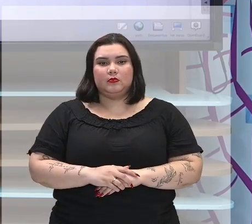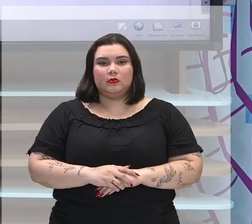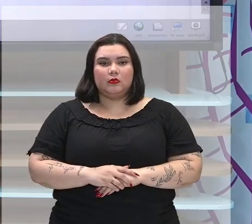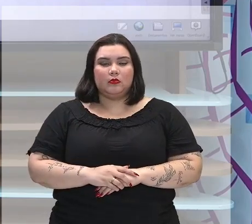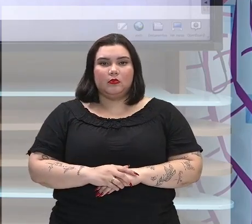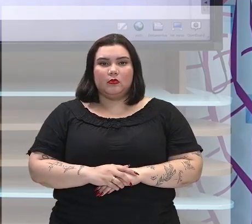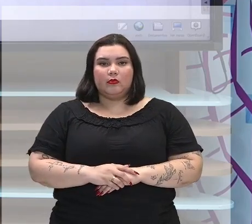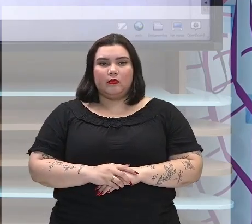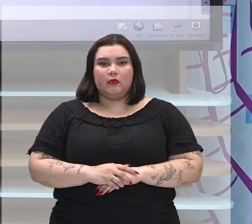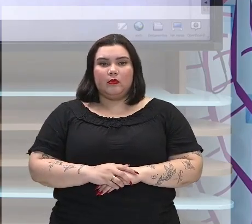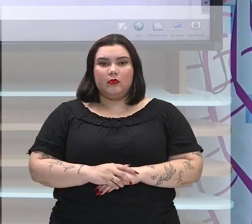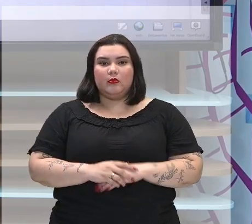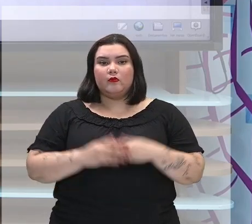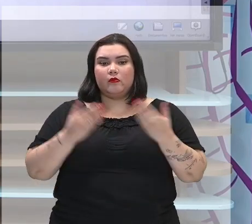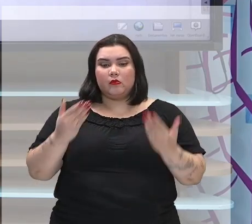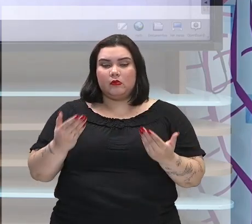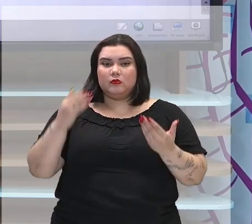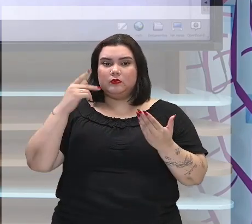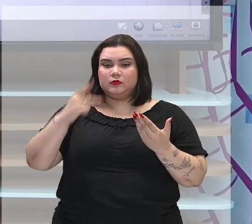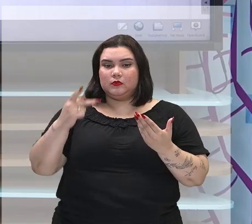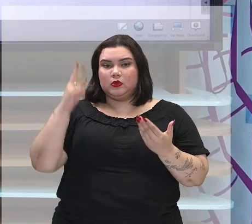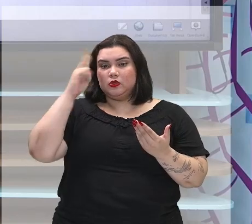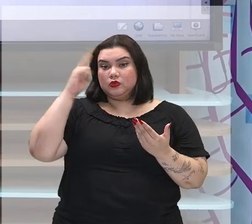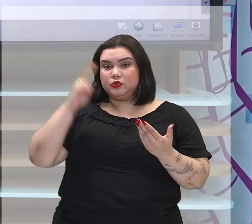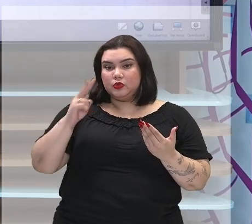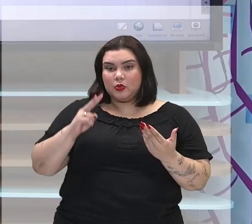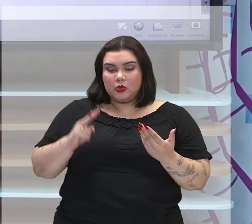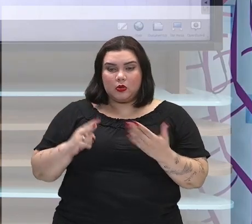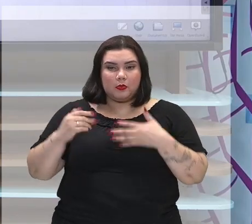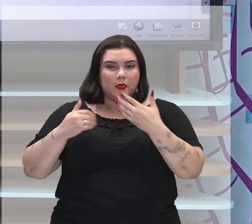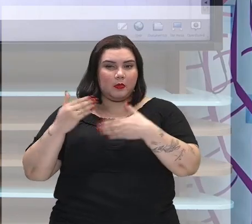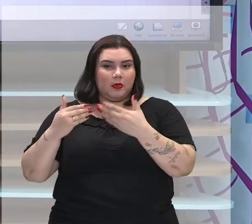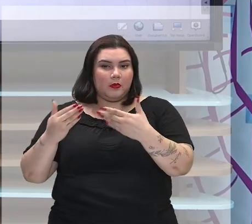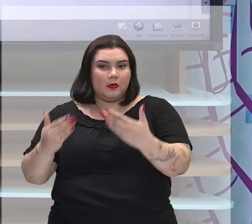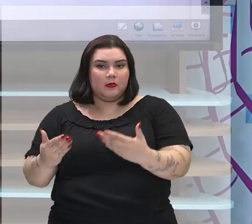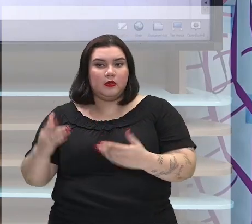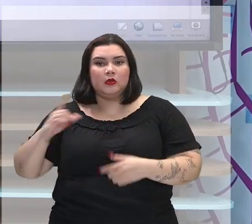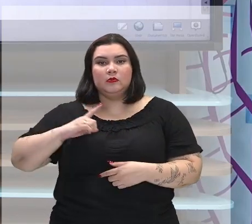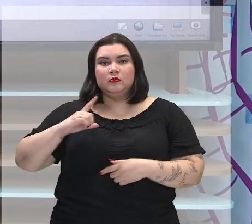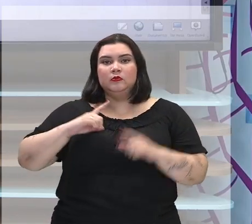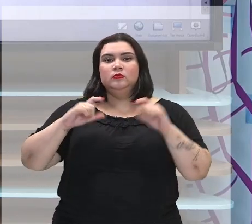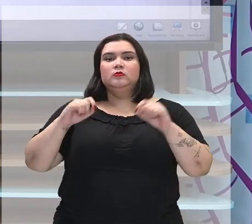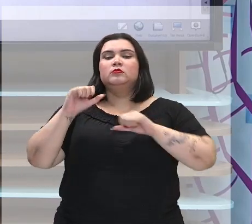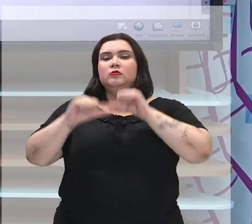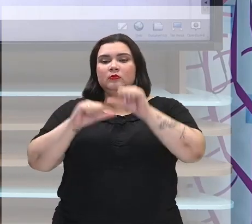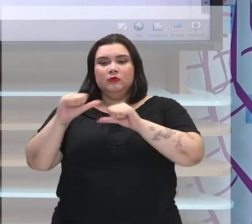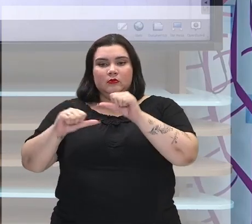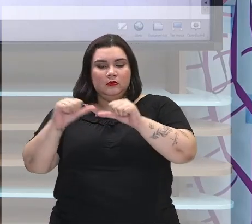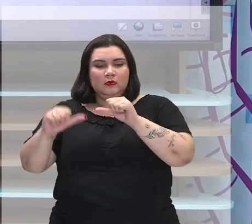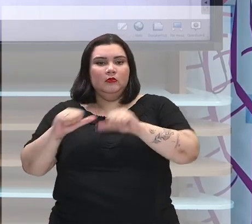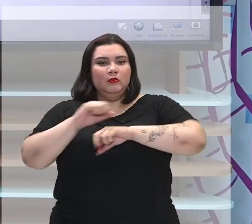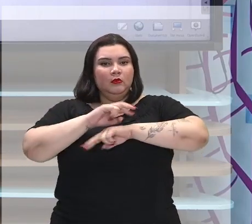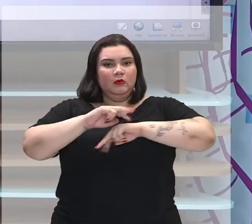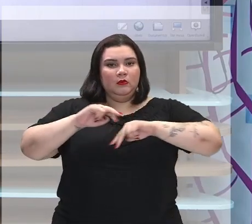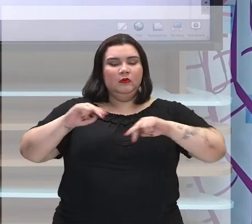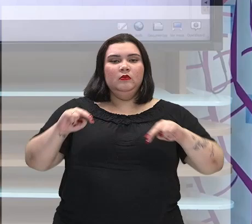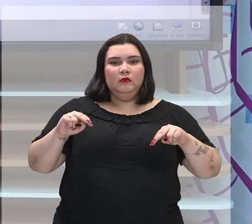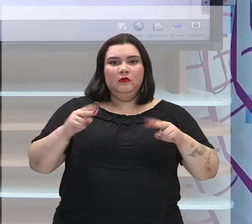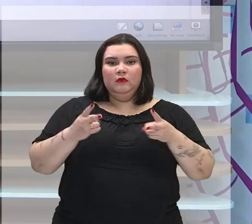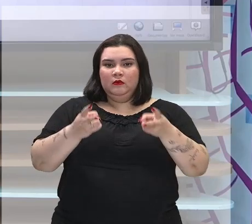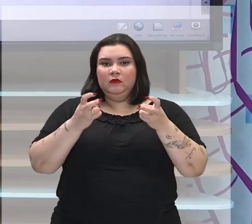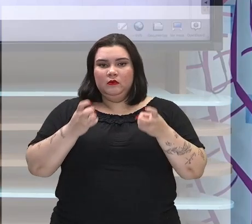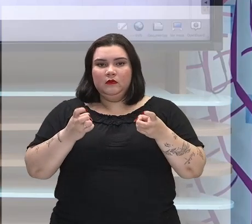dentro, né, do caminhar da história, nós temos o quê? Mudanças. As